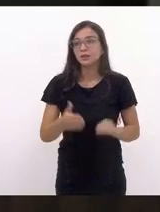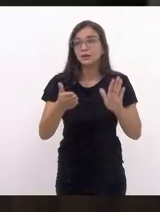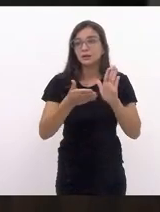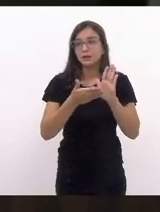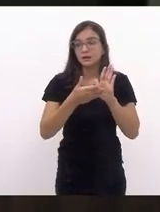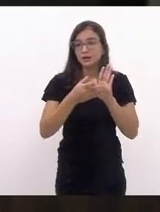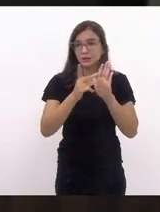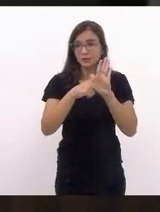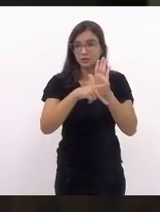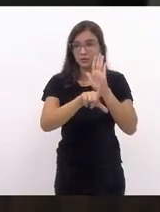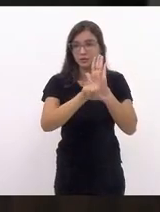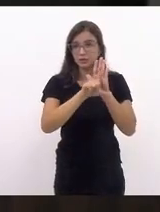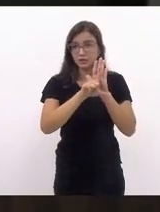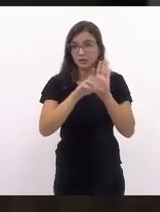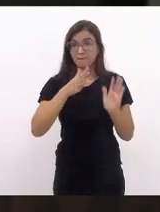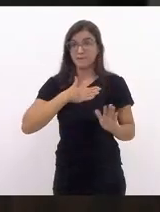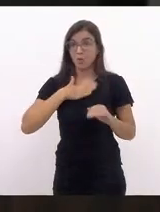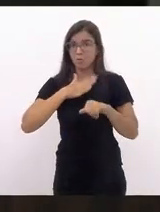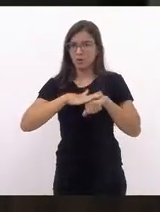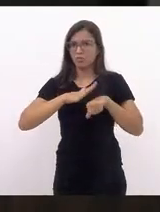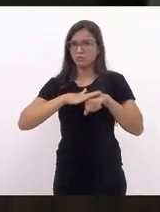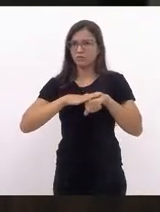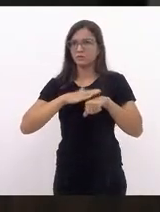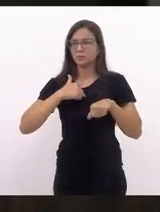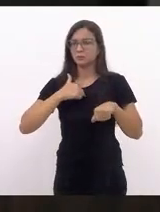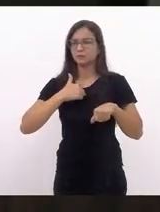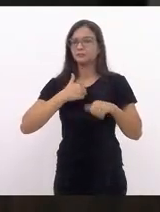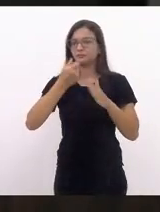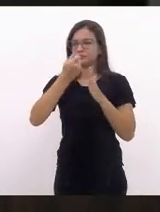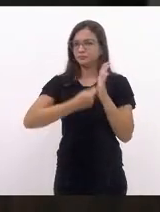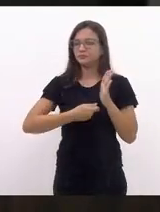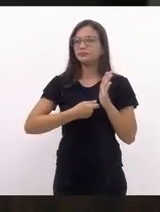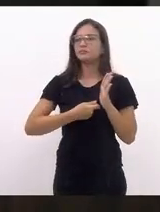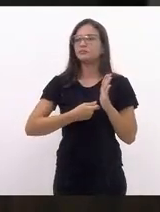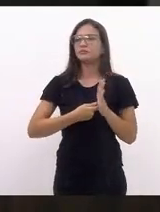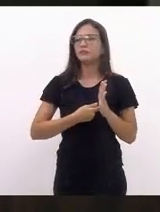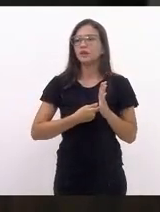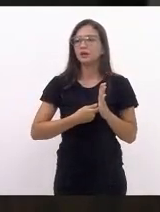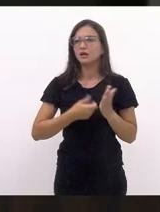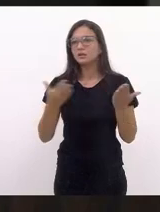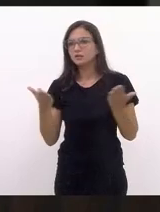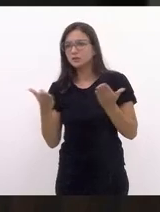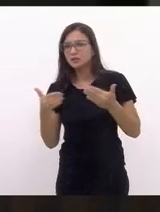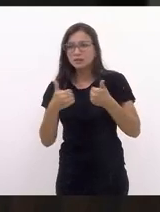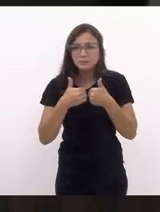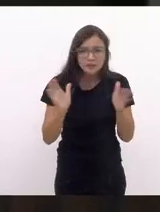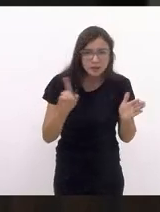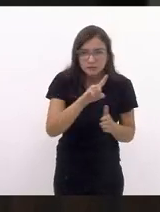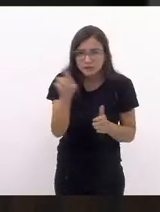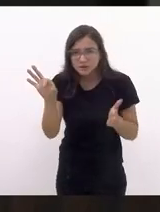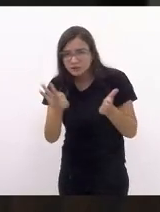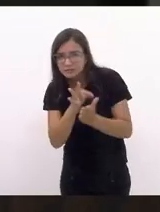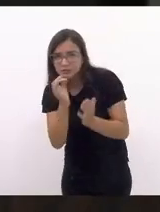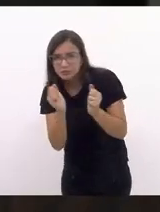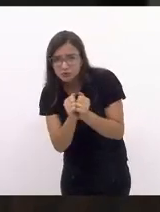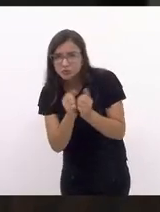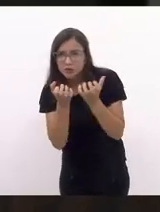lei de autoria da questão da programa de tá aberta a consultoria